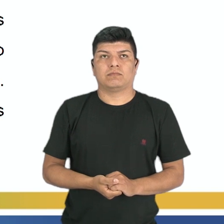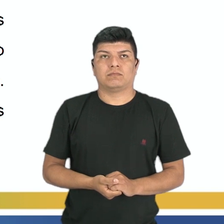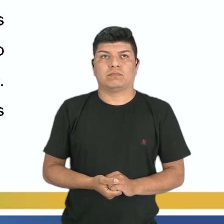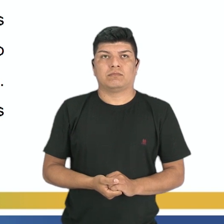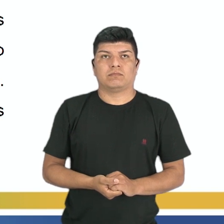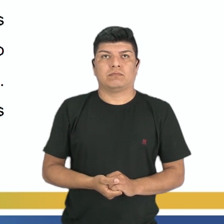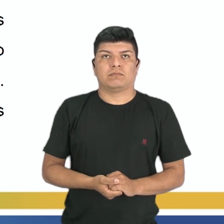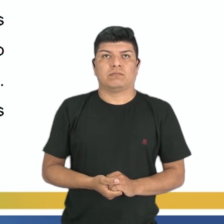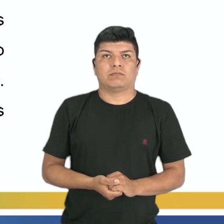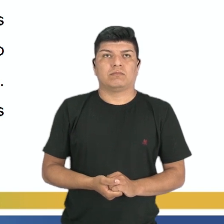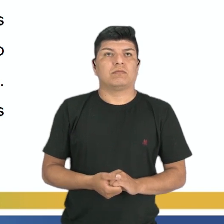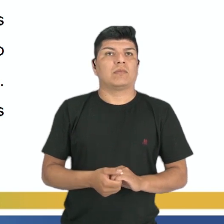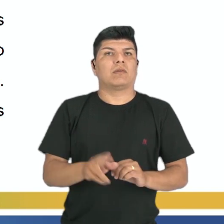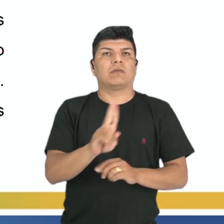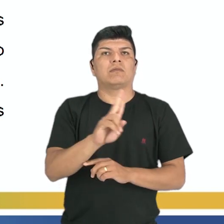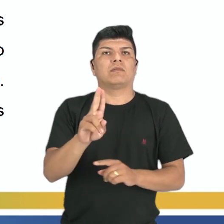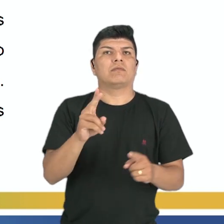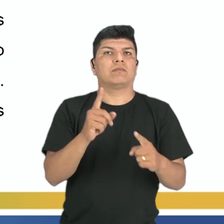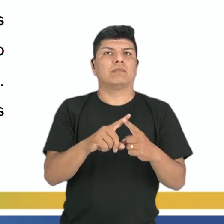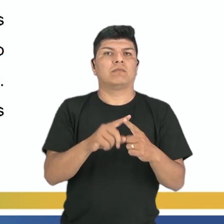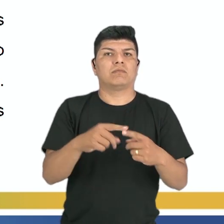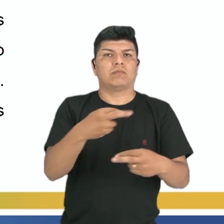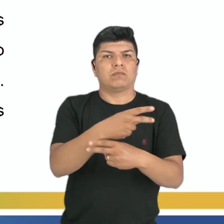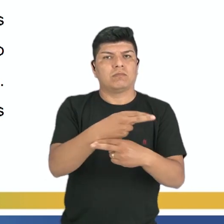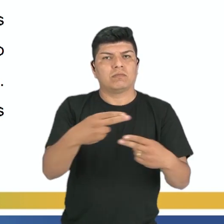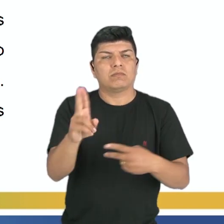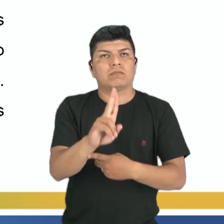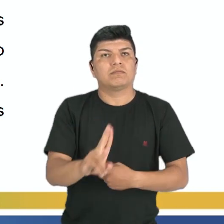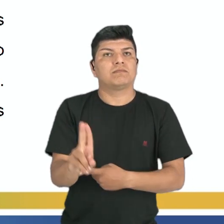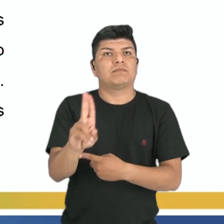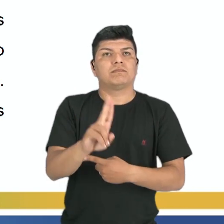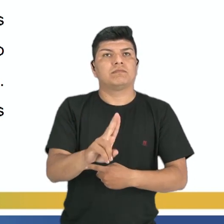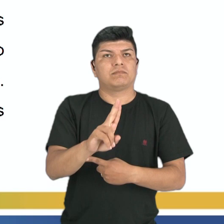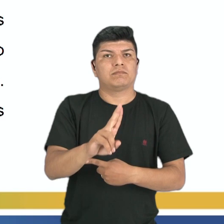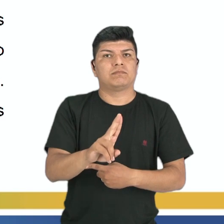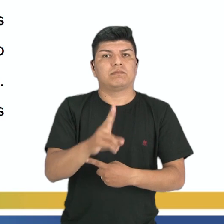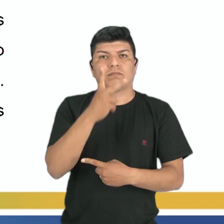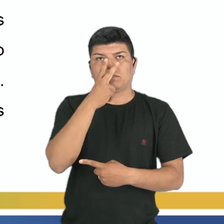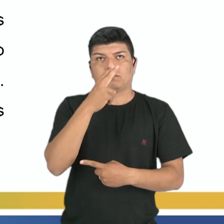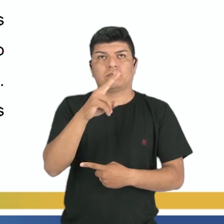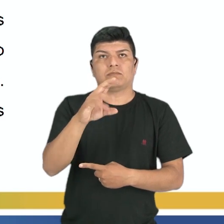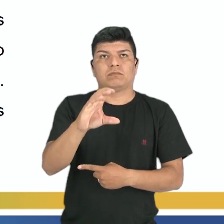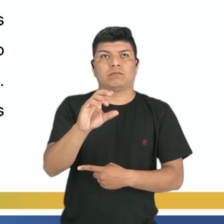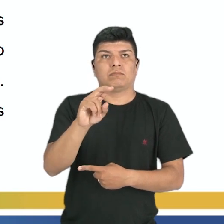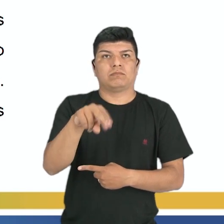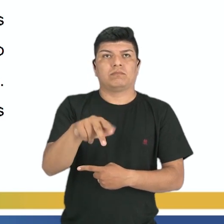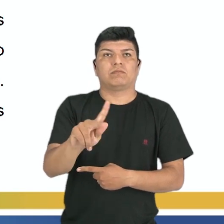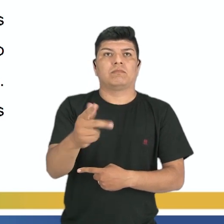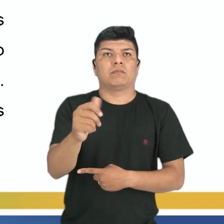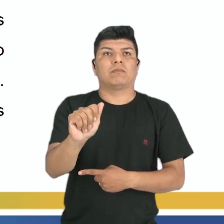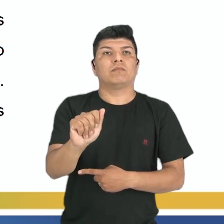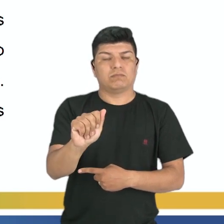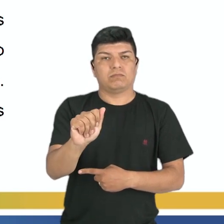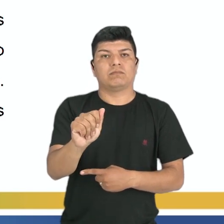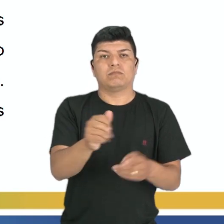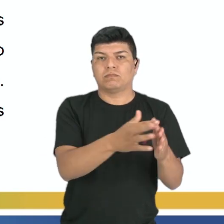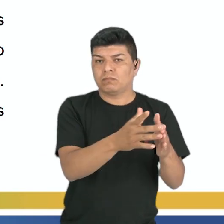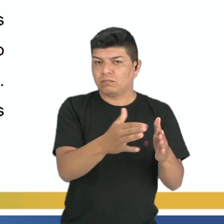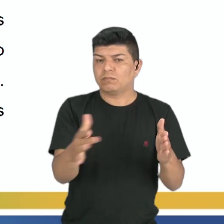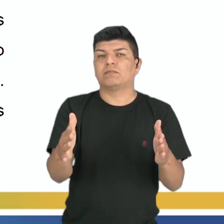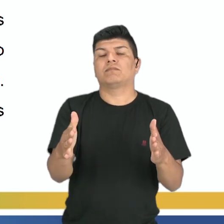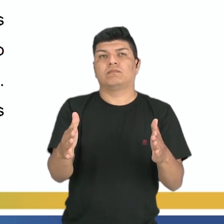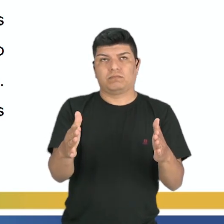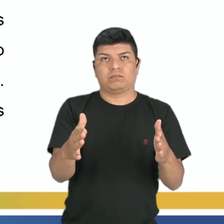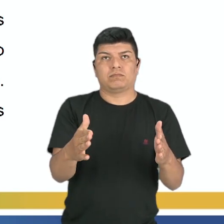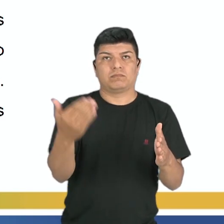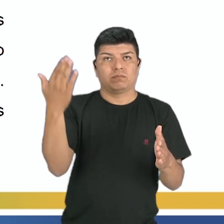é chamado de cuneiforme por quê? Porque o instrumento que eles utilizavam para fazer essa escrita tinha forma de cunha. Neste mesmo período,